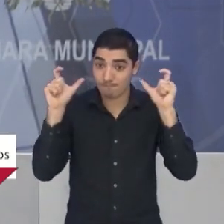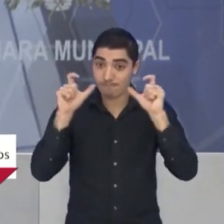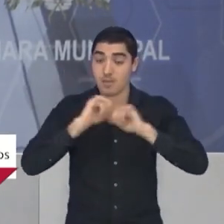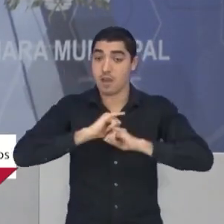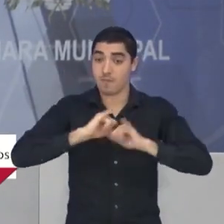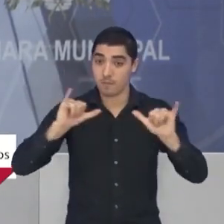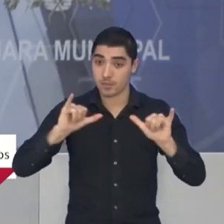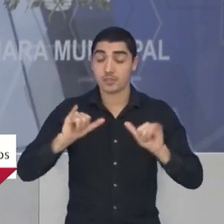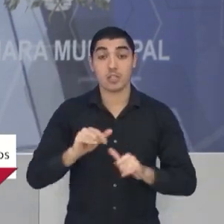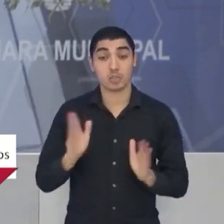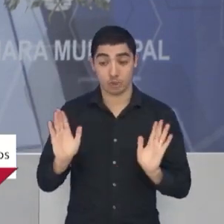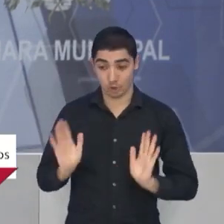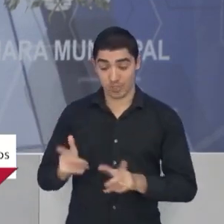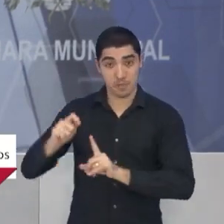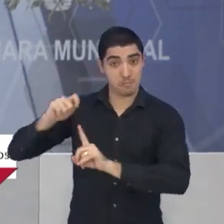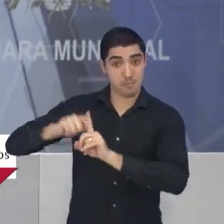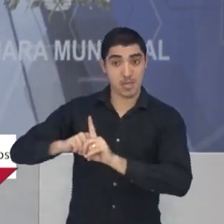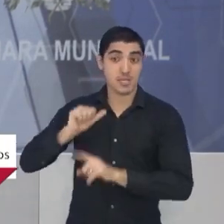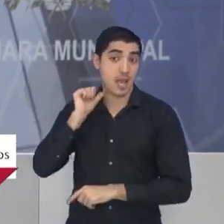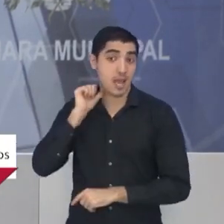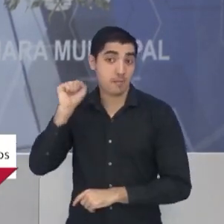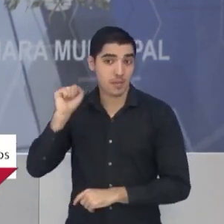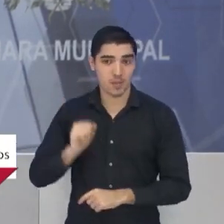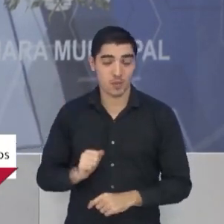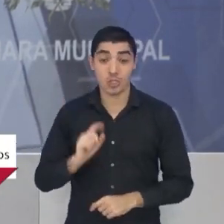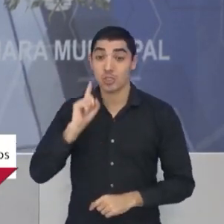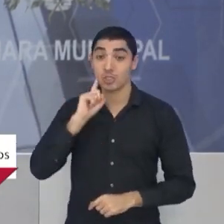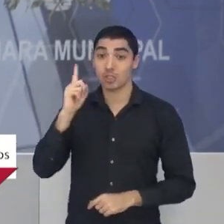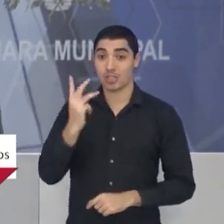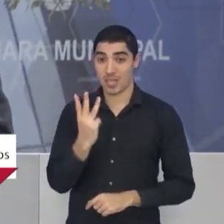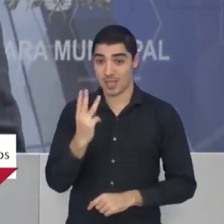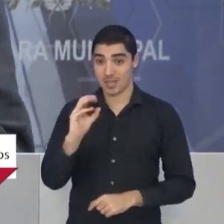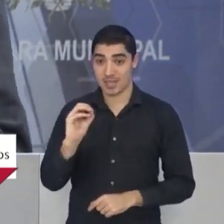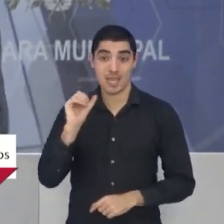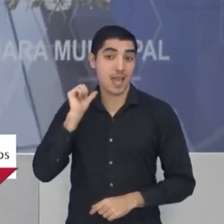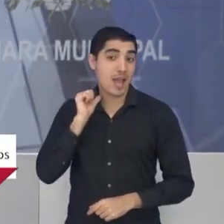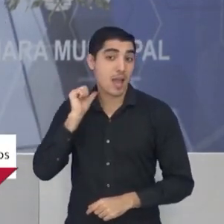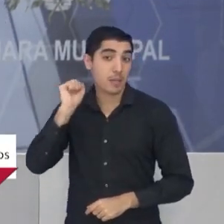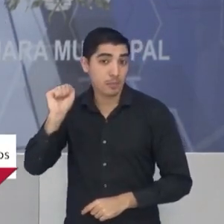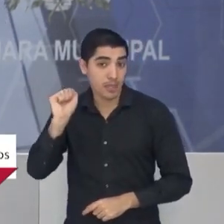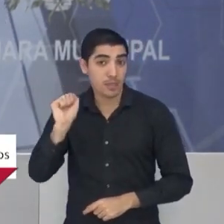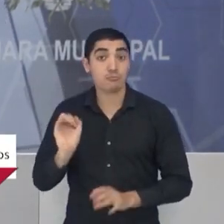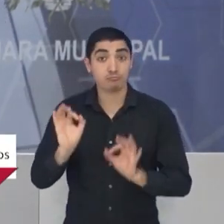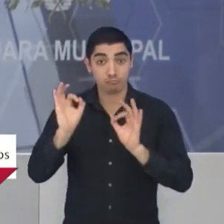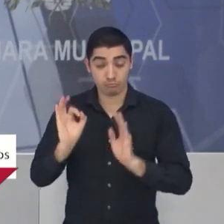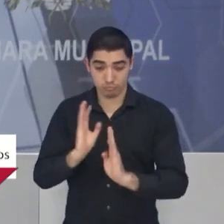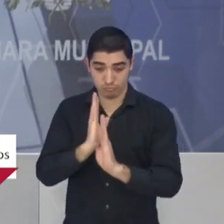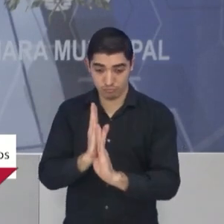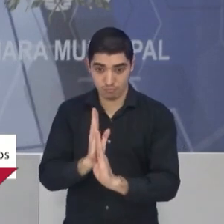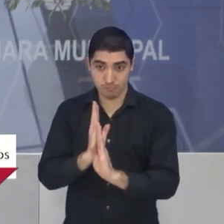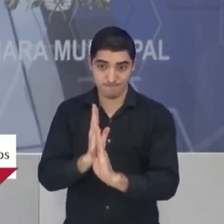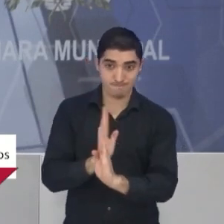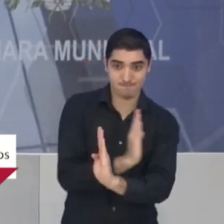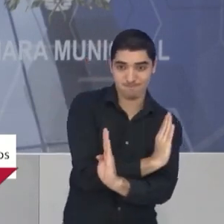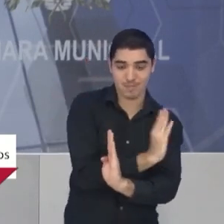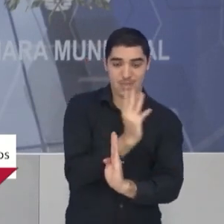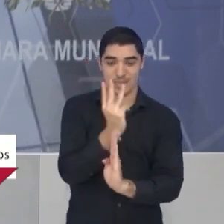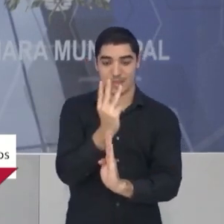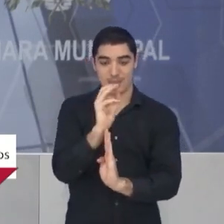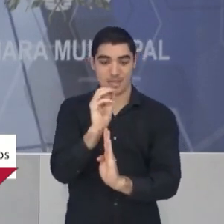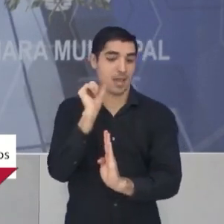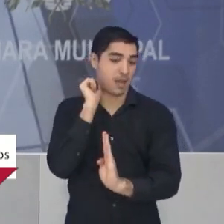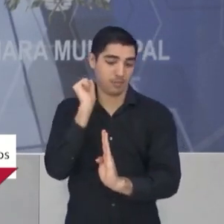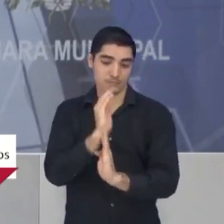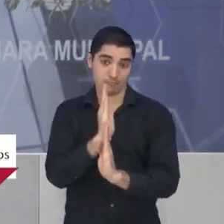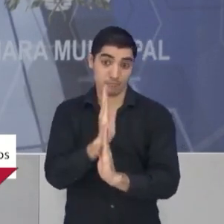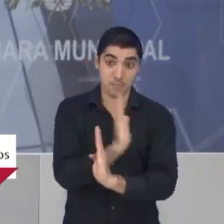estamos no mês de abril o dia 30 de Abril é uma fronteira cronológica importante né estabelecida na lei